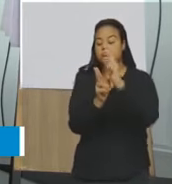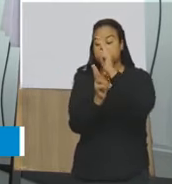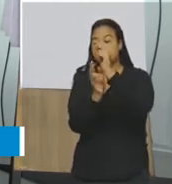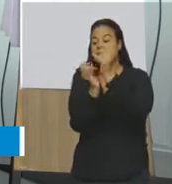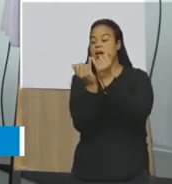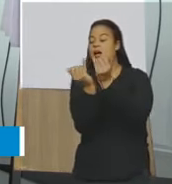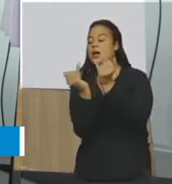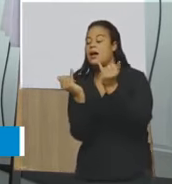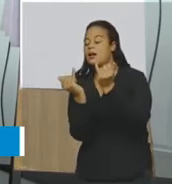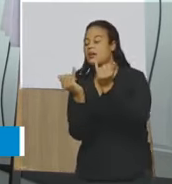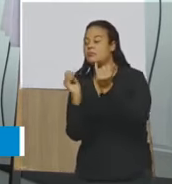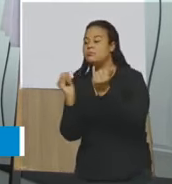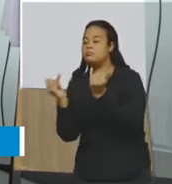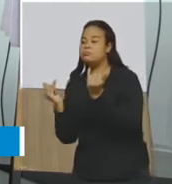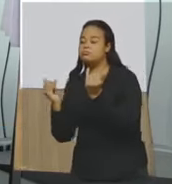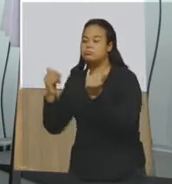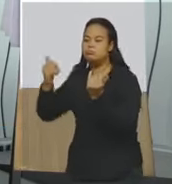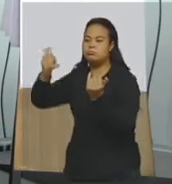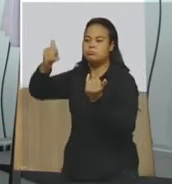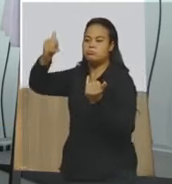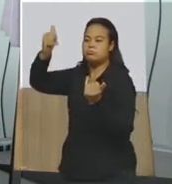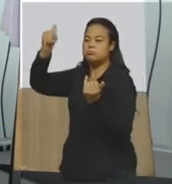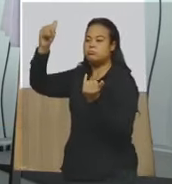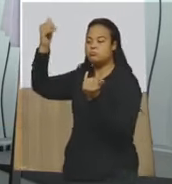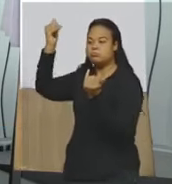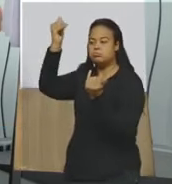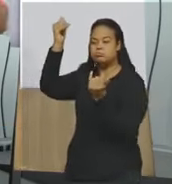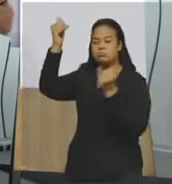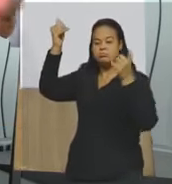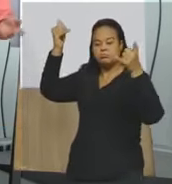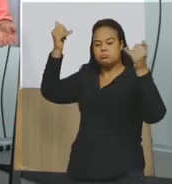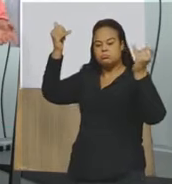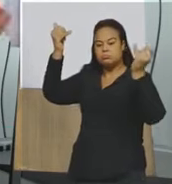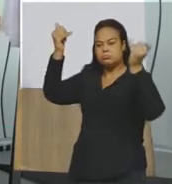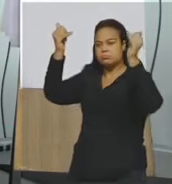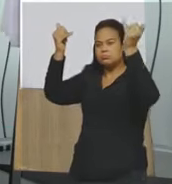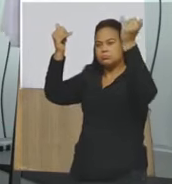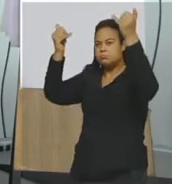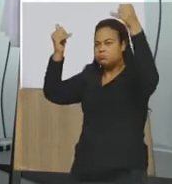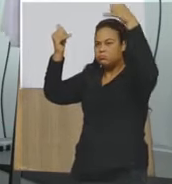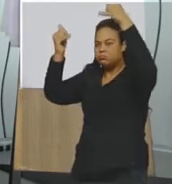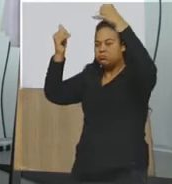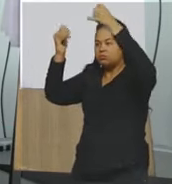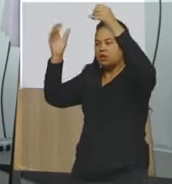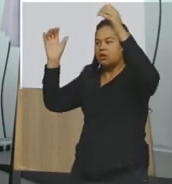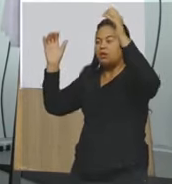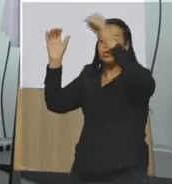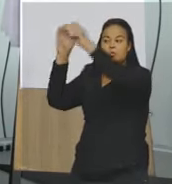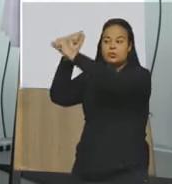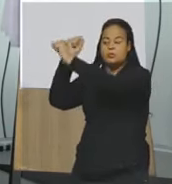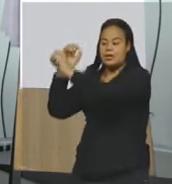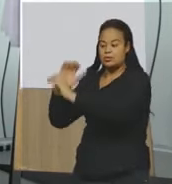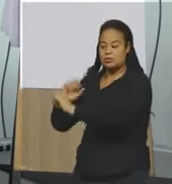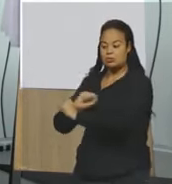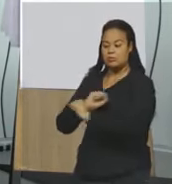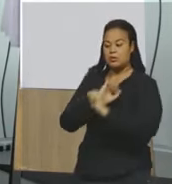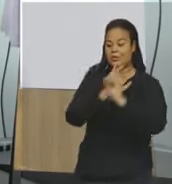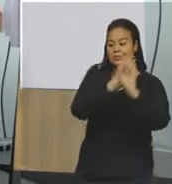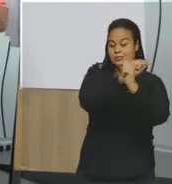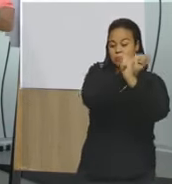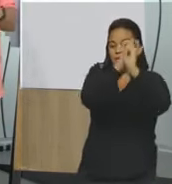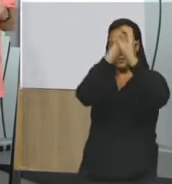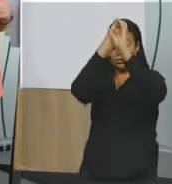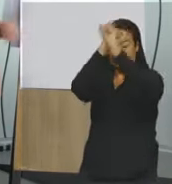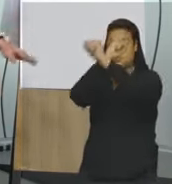vão passar em cada pedaço. E vamos ver se essas correntes ultrapassam ou não o limite que essas lâmpadas